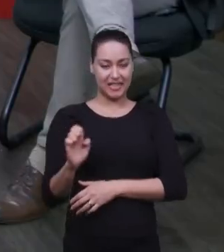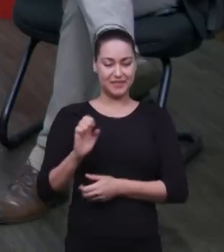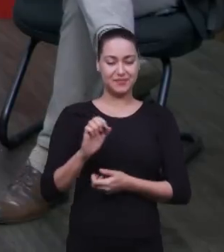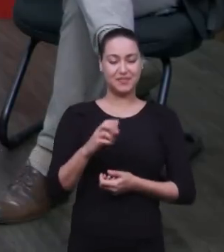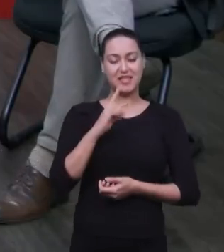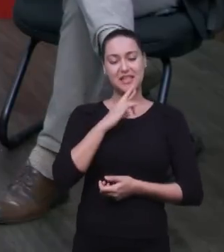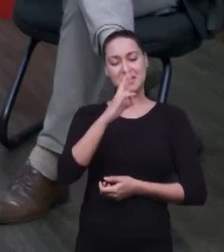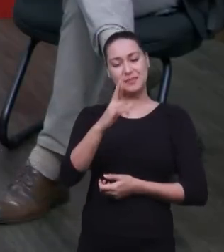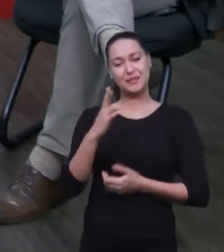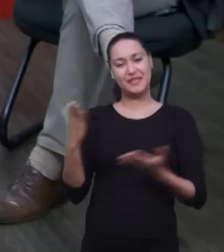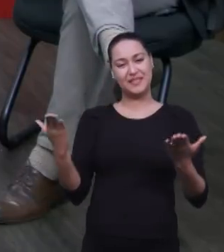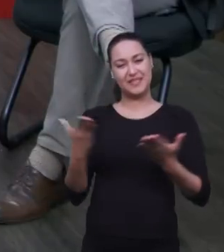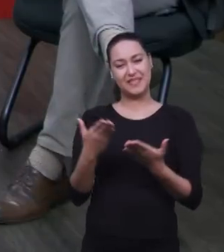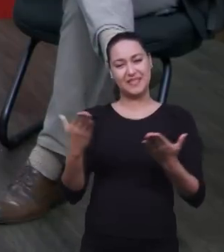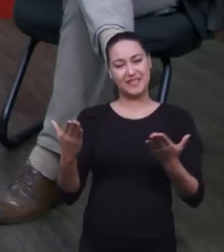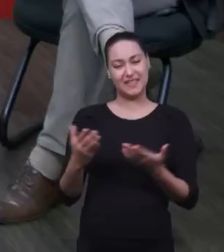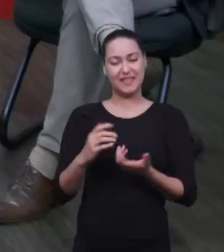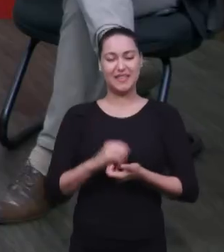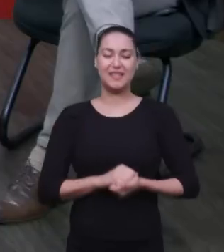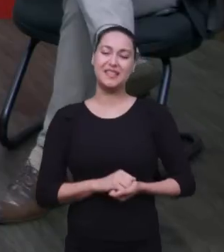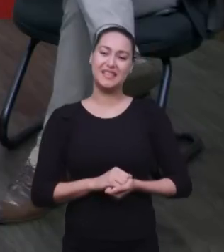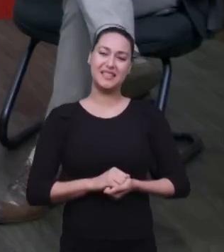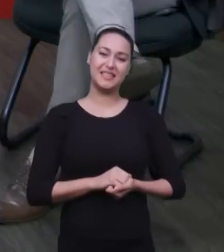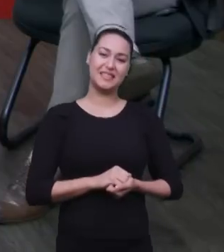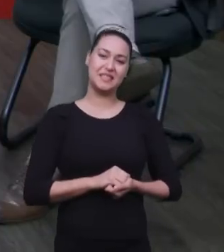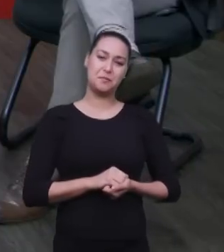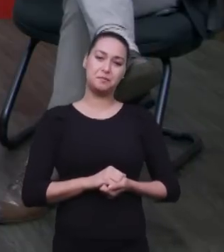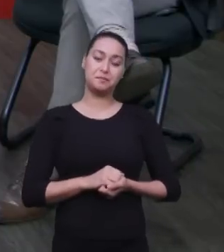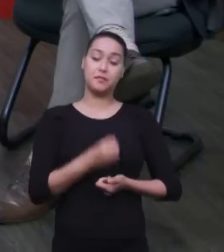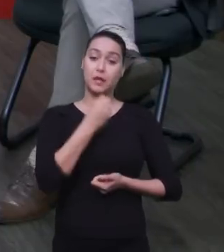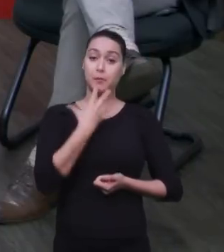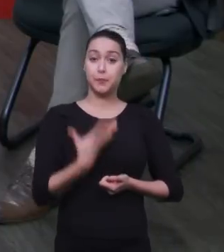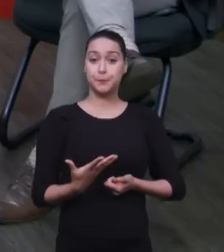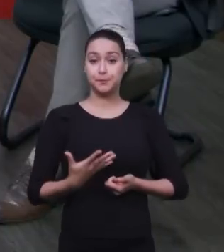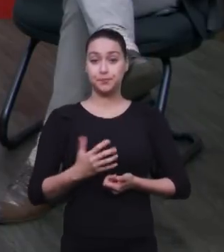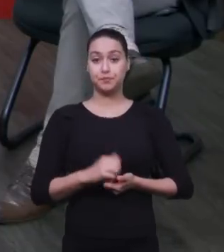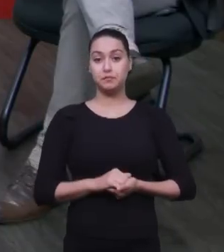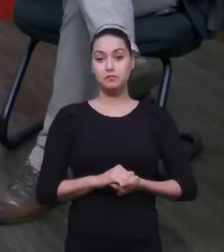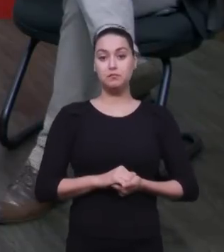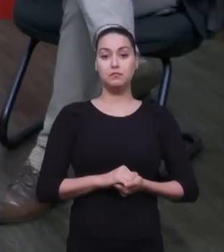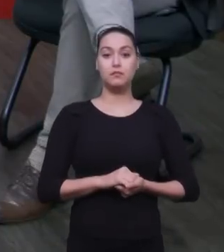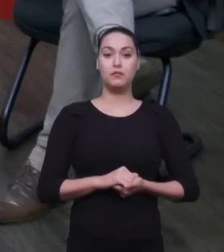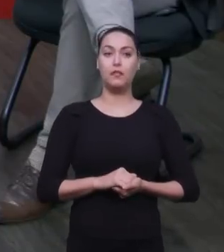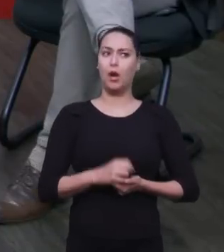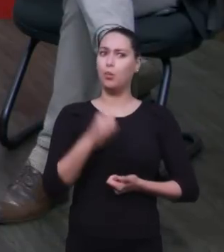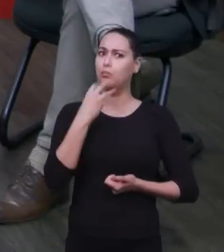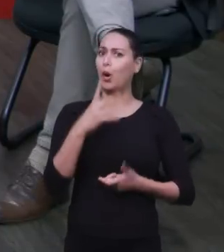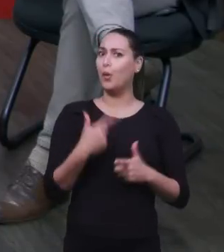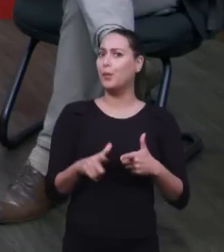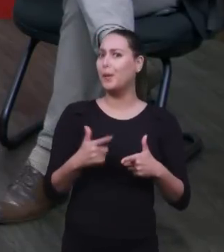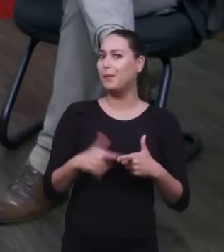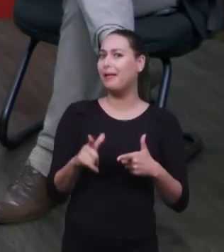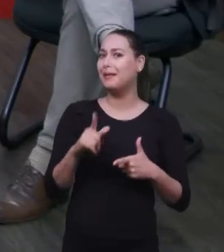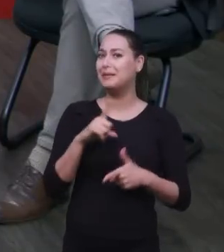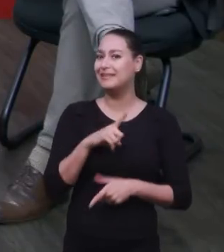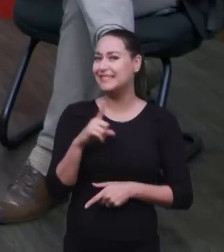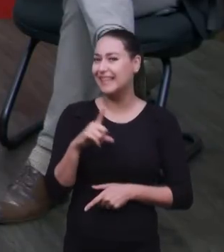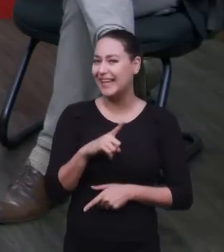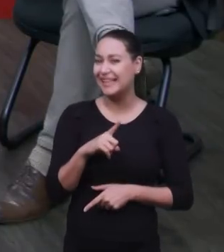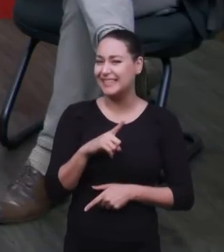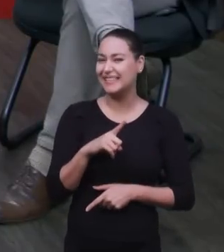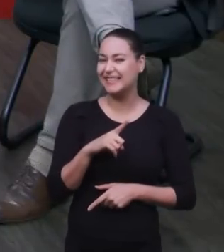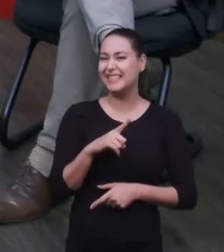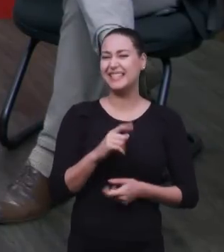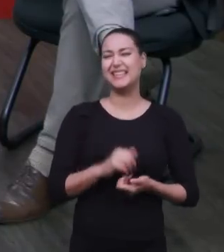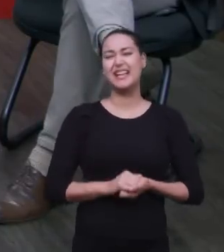agora e nos fez a sua participação. Bom, a gente tem um bom problema.